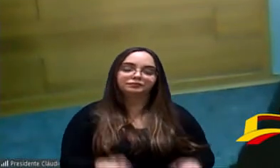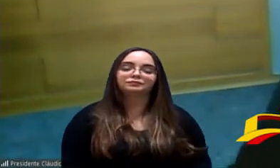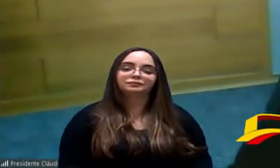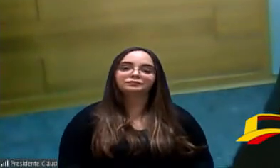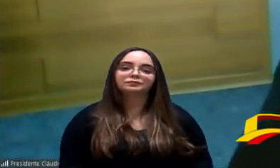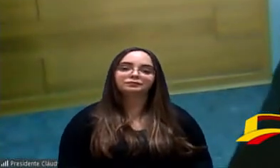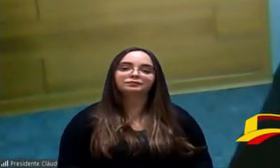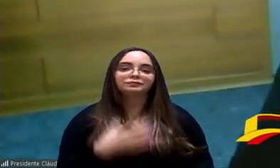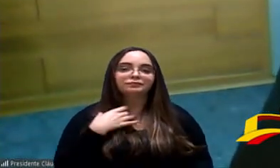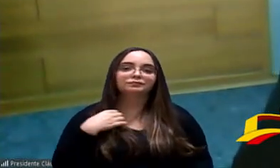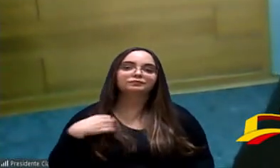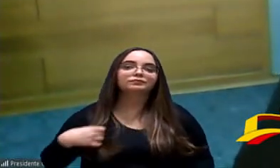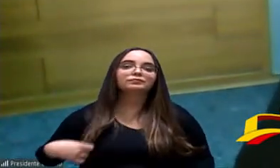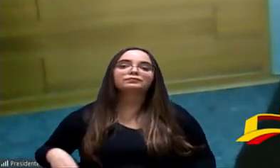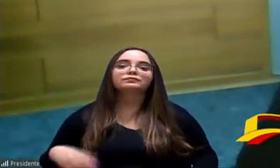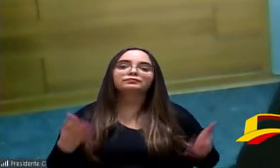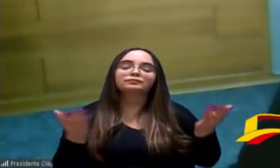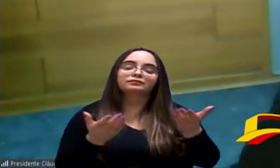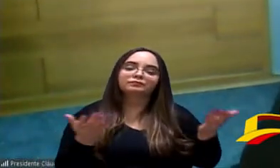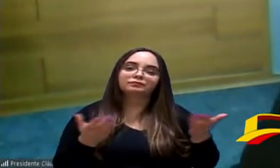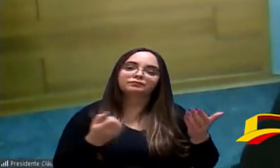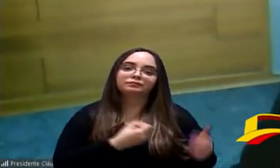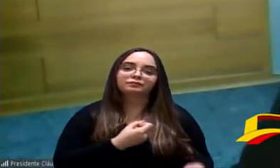arquivamento. Projeto de lei